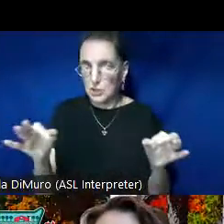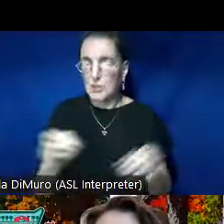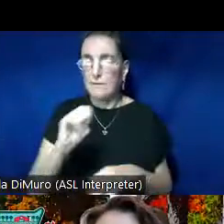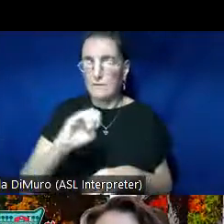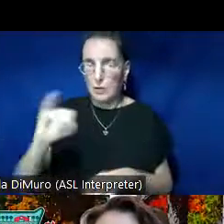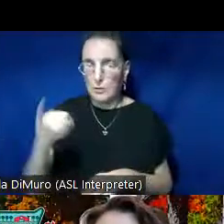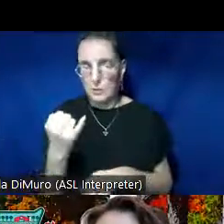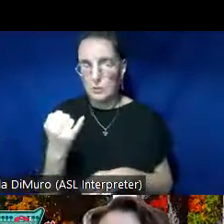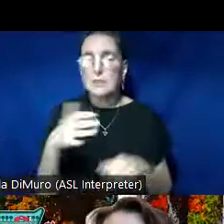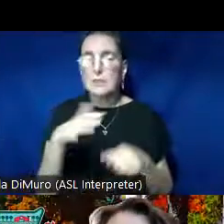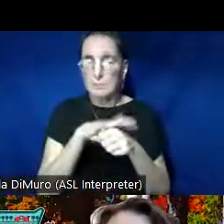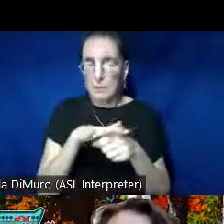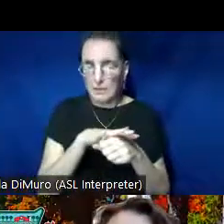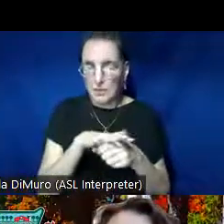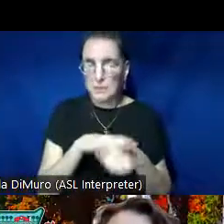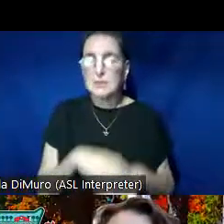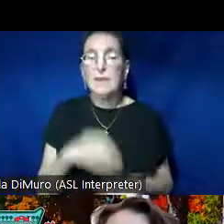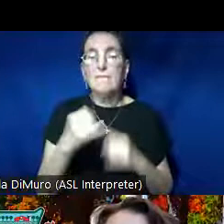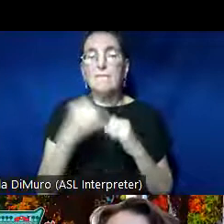definição de população.